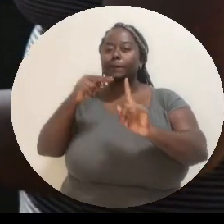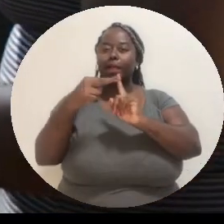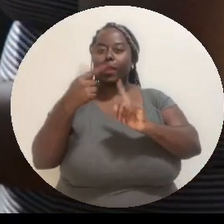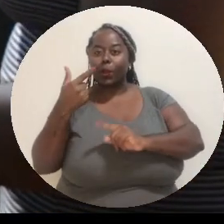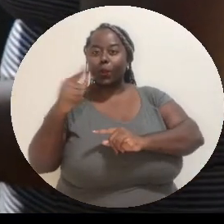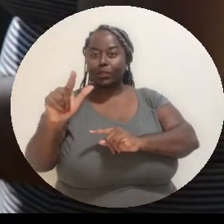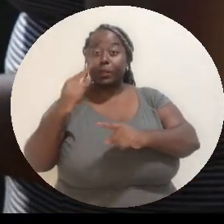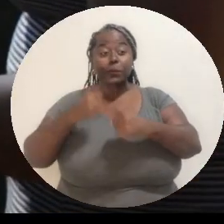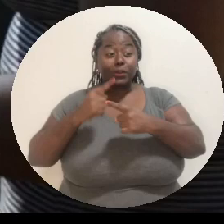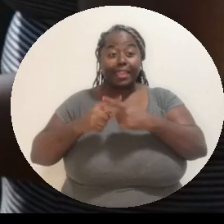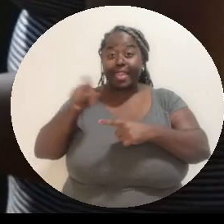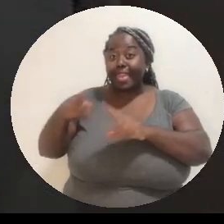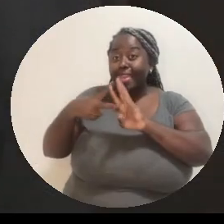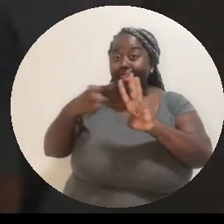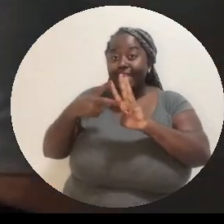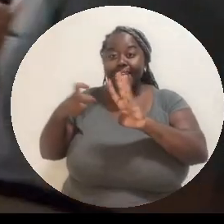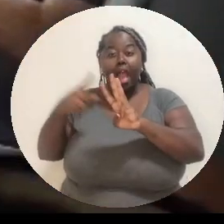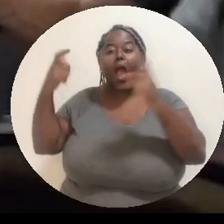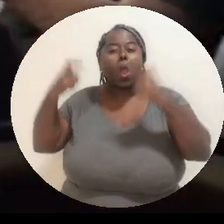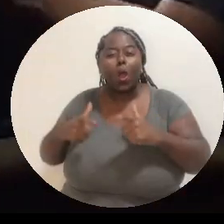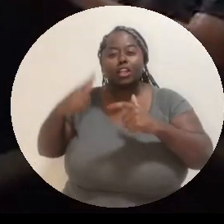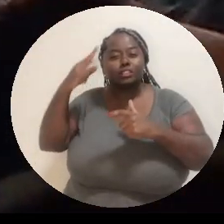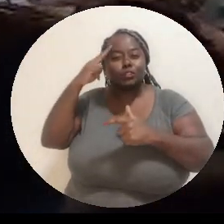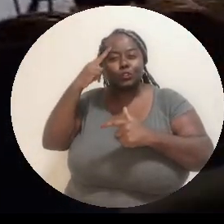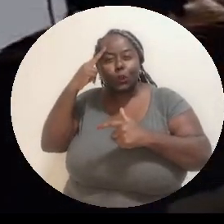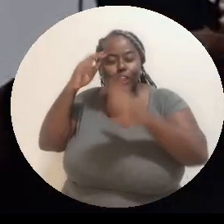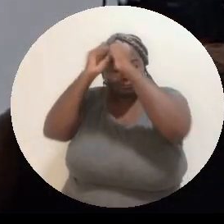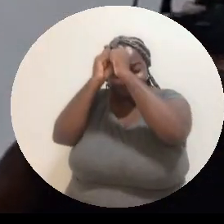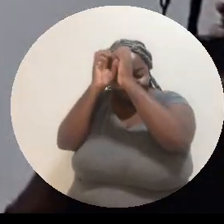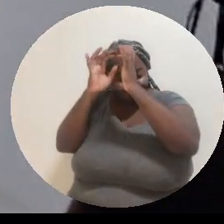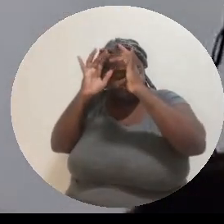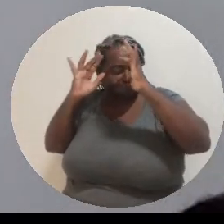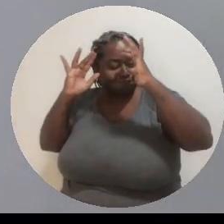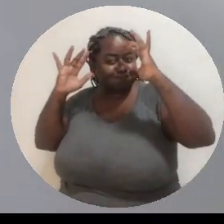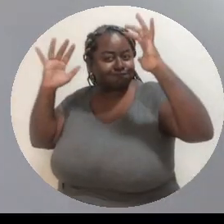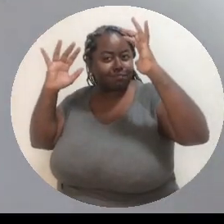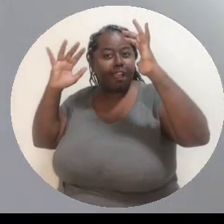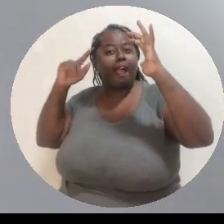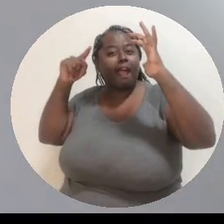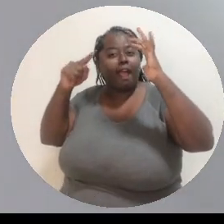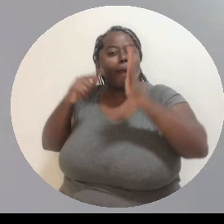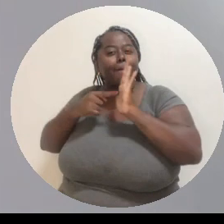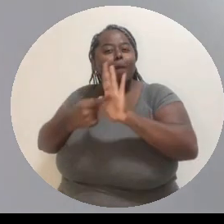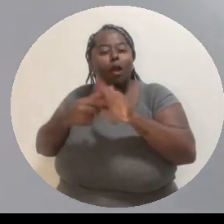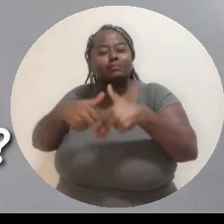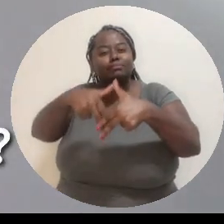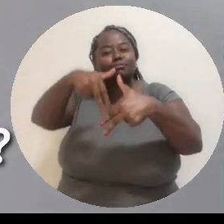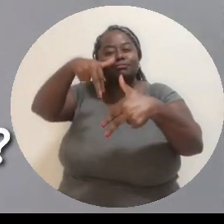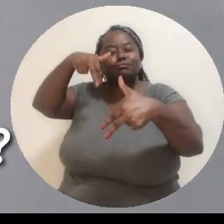Caiapó, ele aparece dentro do subconsciente, no sonho de uma pessoa, ele traz essa questão ancestral que